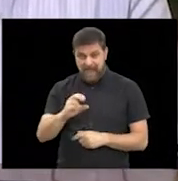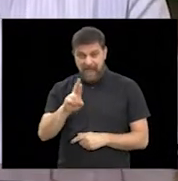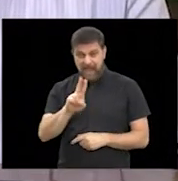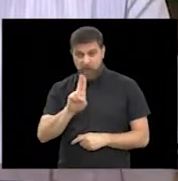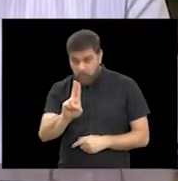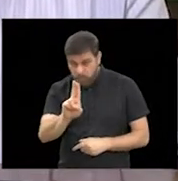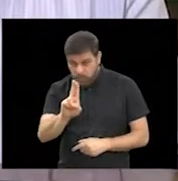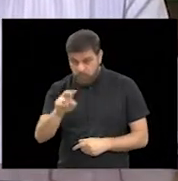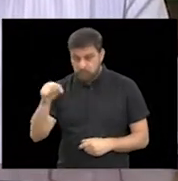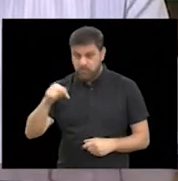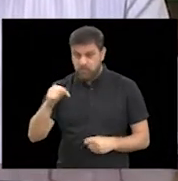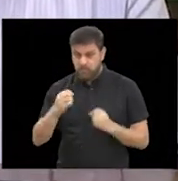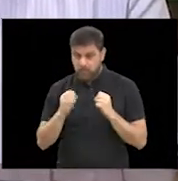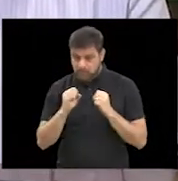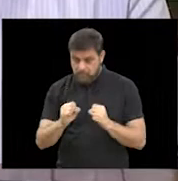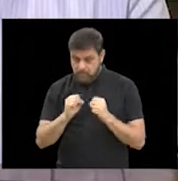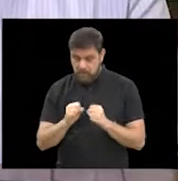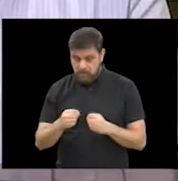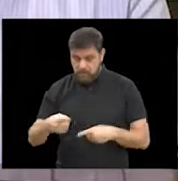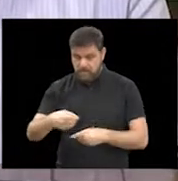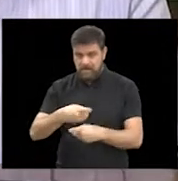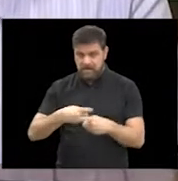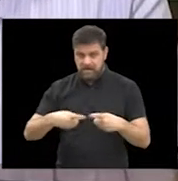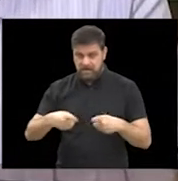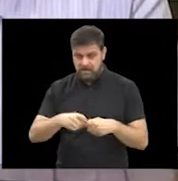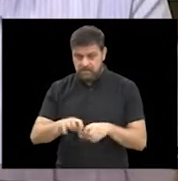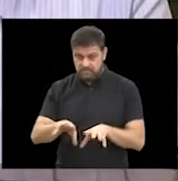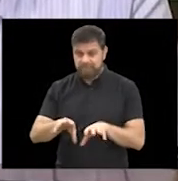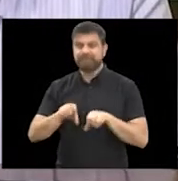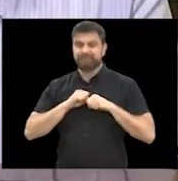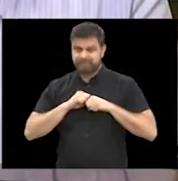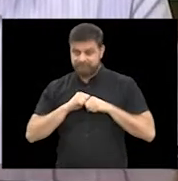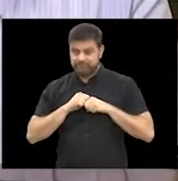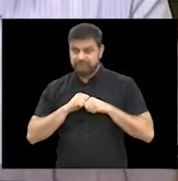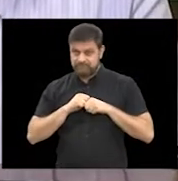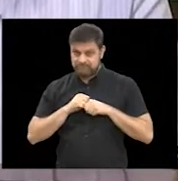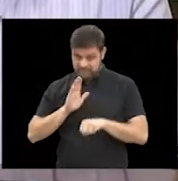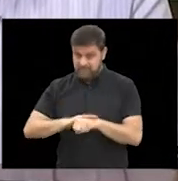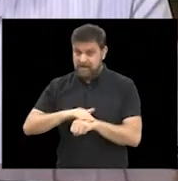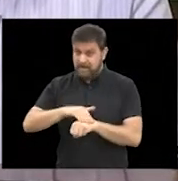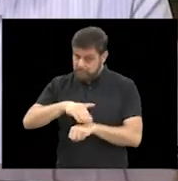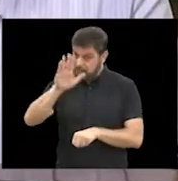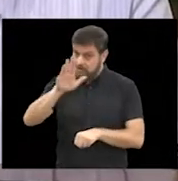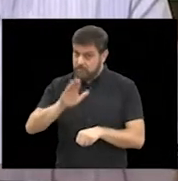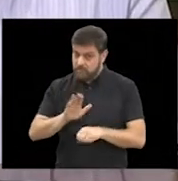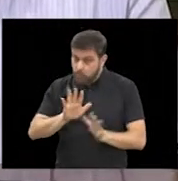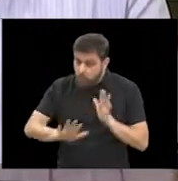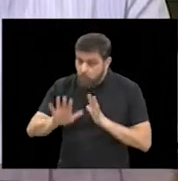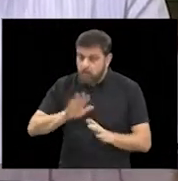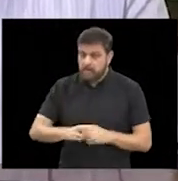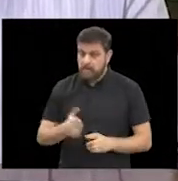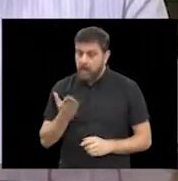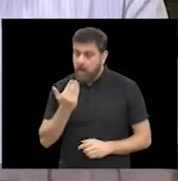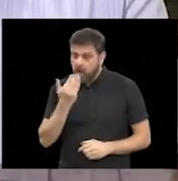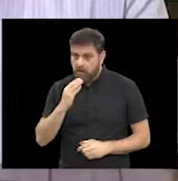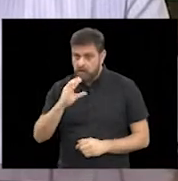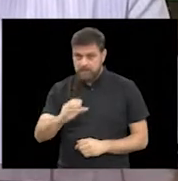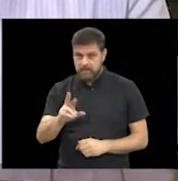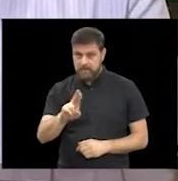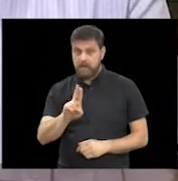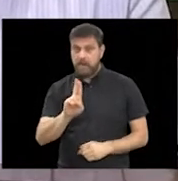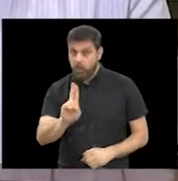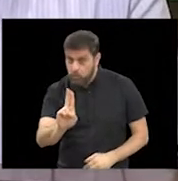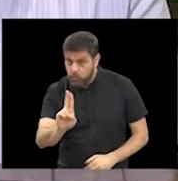a chance de ter uma bactéria como H. pylori é maior, não é? Mesmo as águas